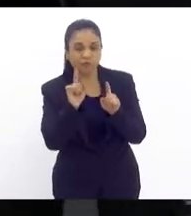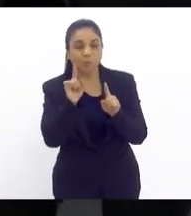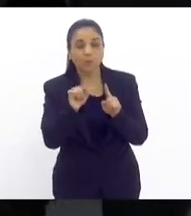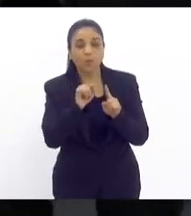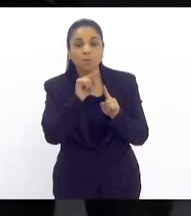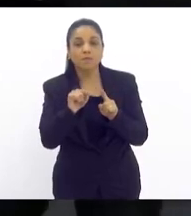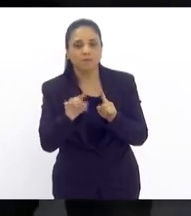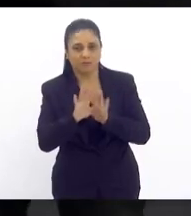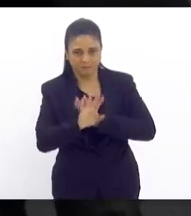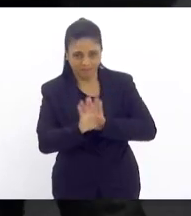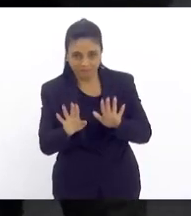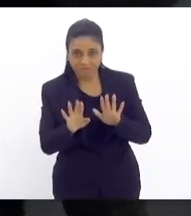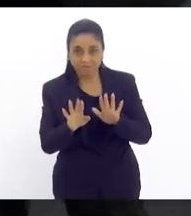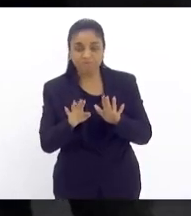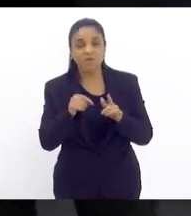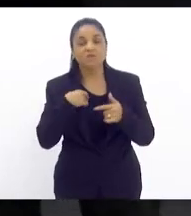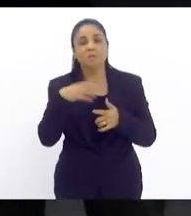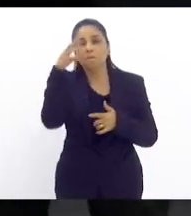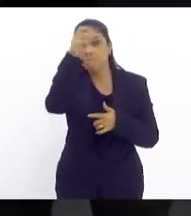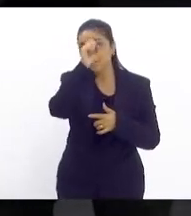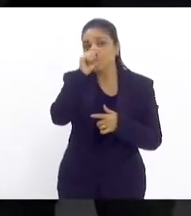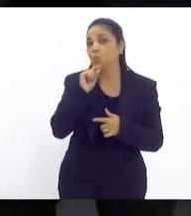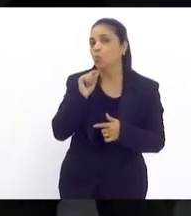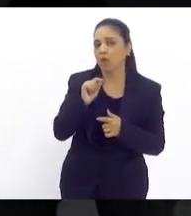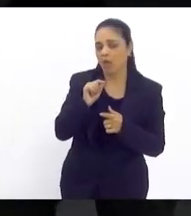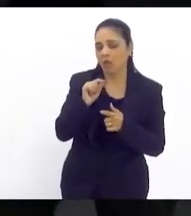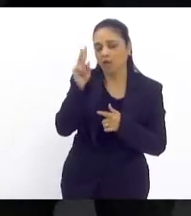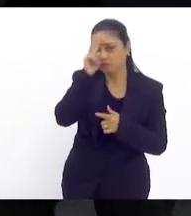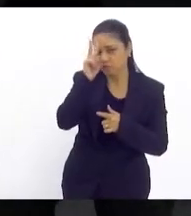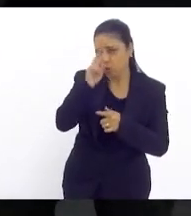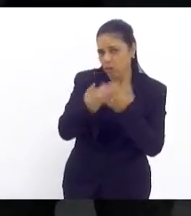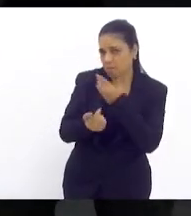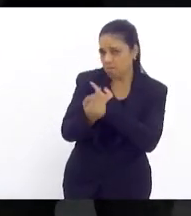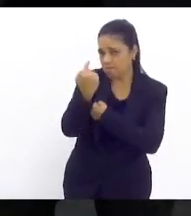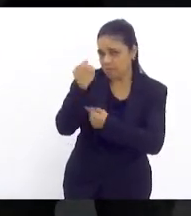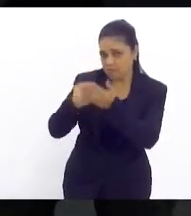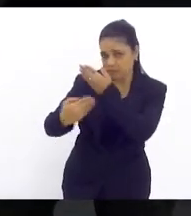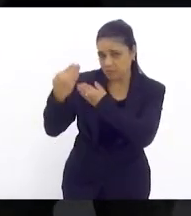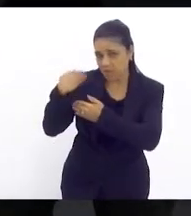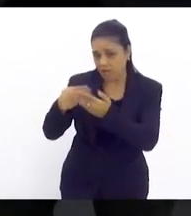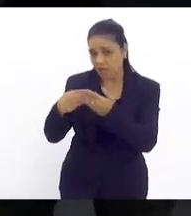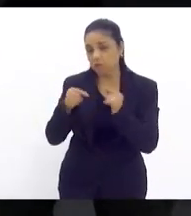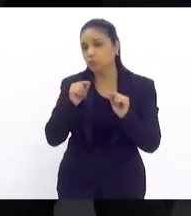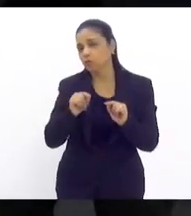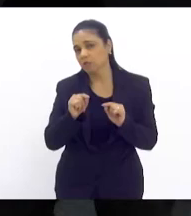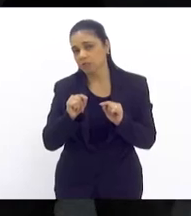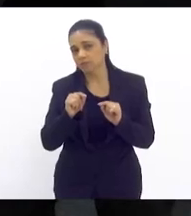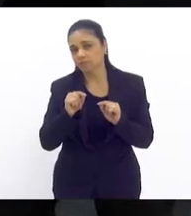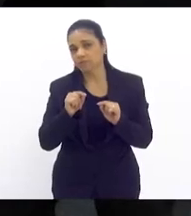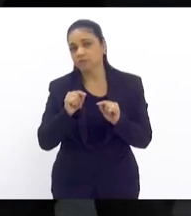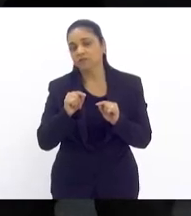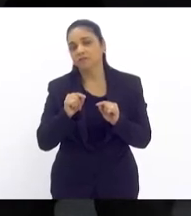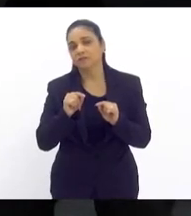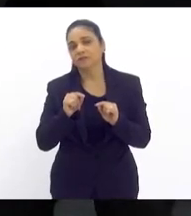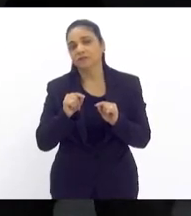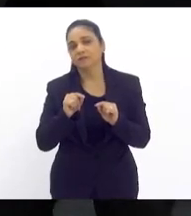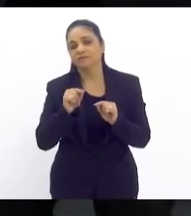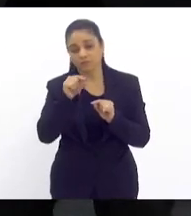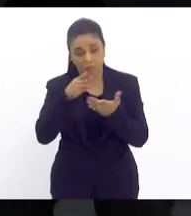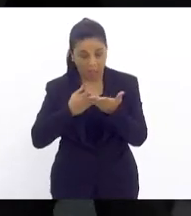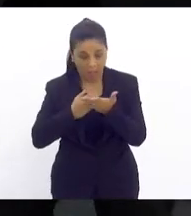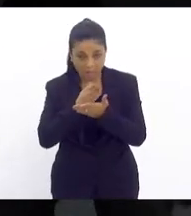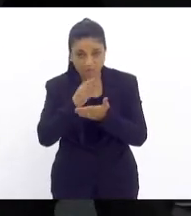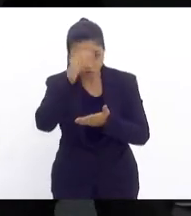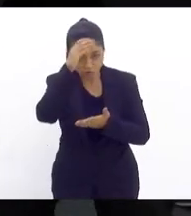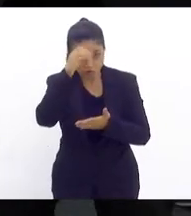aprendendo com essas histórias do passado é fazer isso tia Ju conforme vossa excelência aprovou